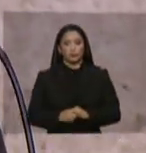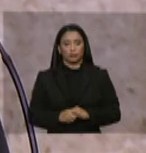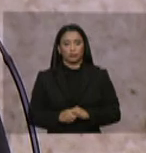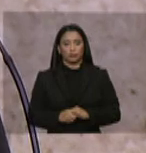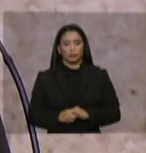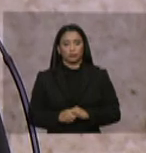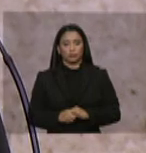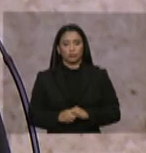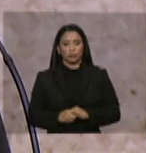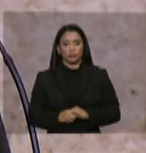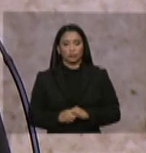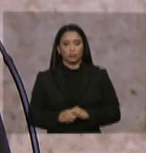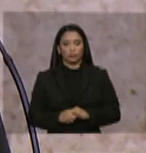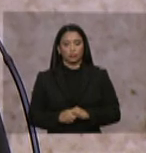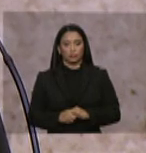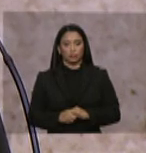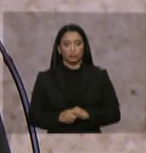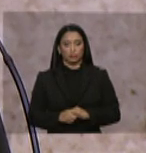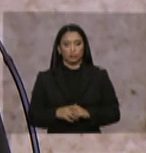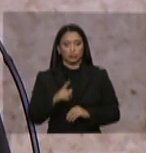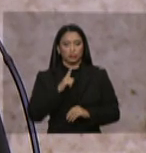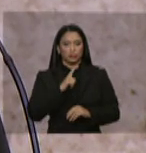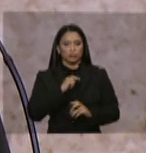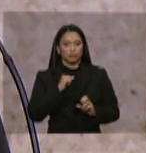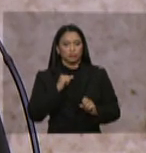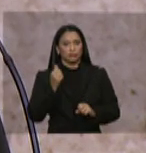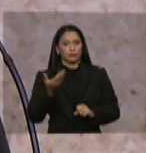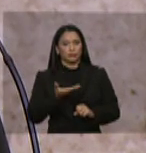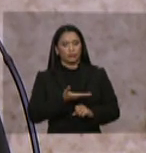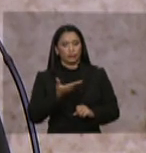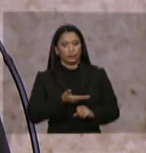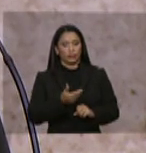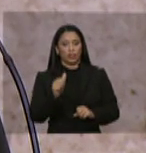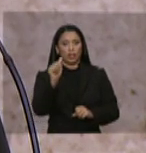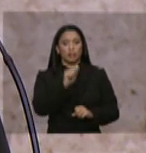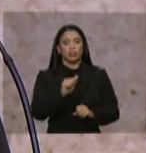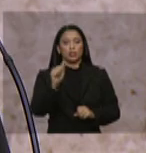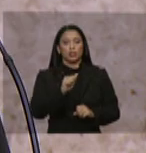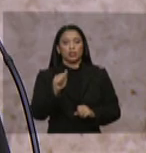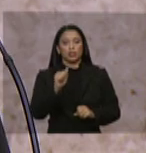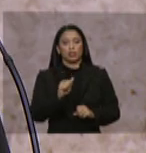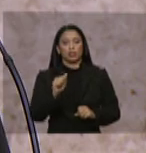físico do Supremo Tribunal Federal excelentíssima ministra presidente da corte